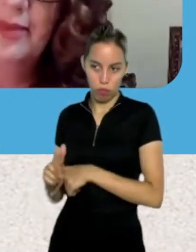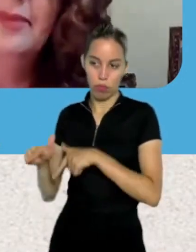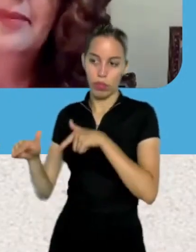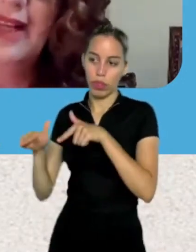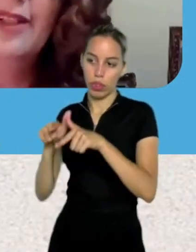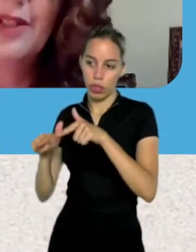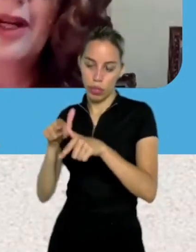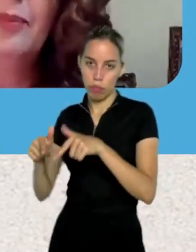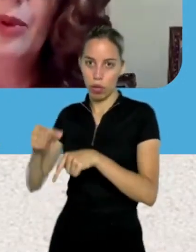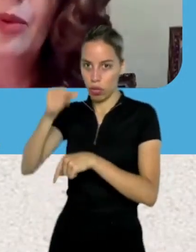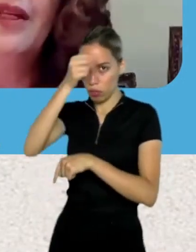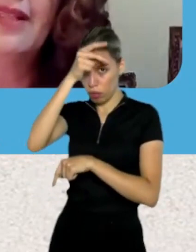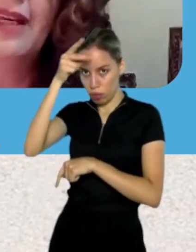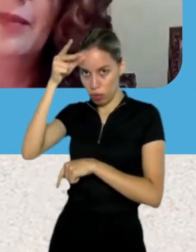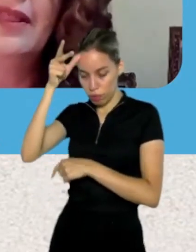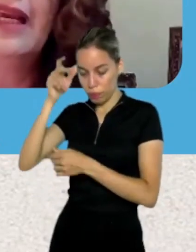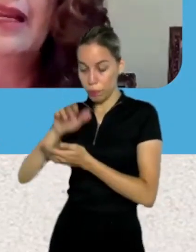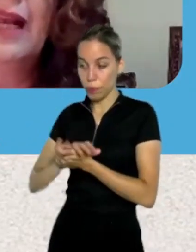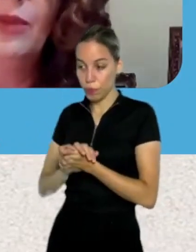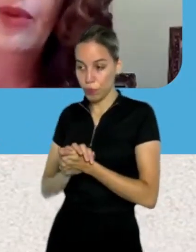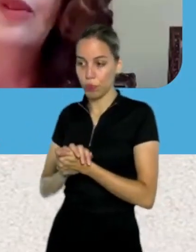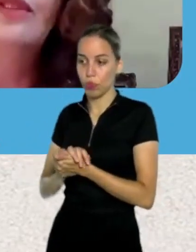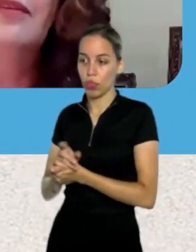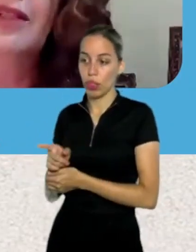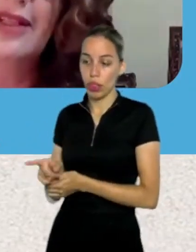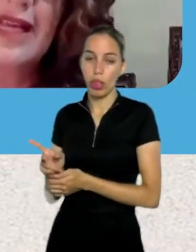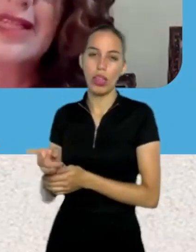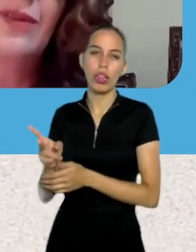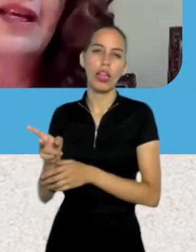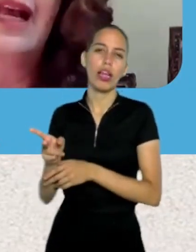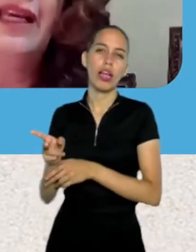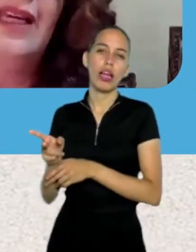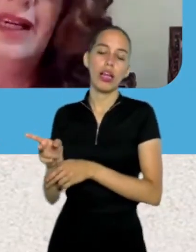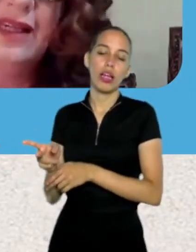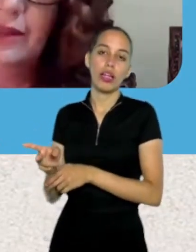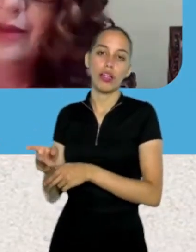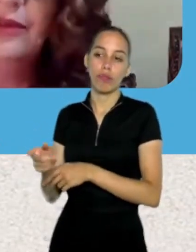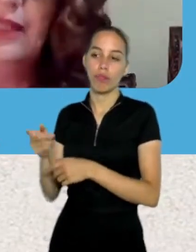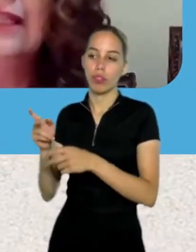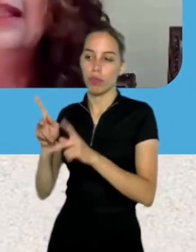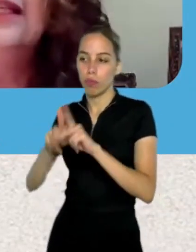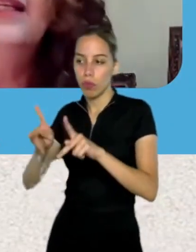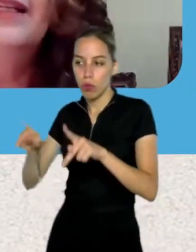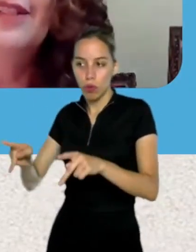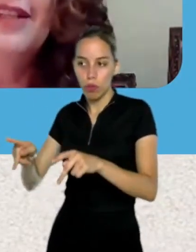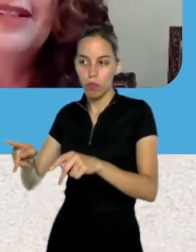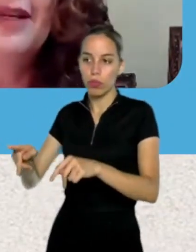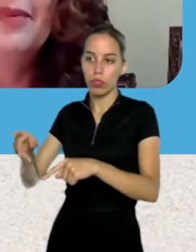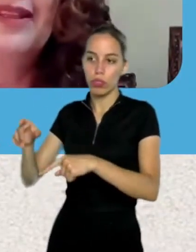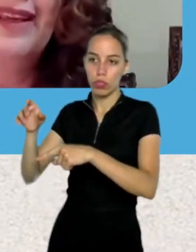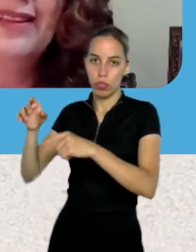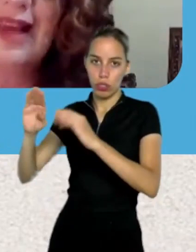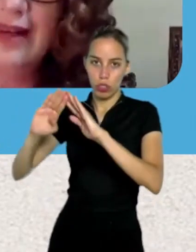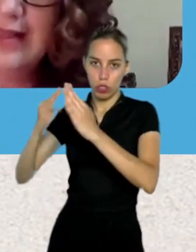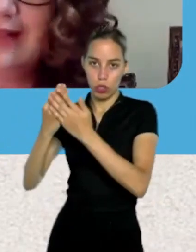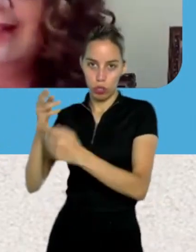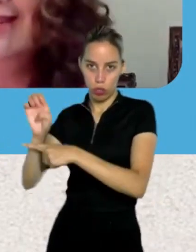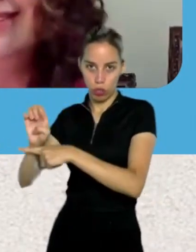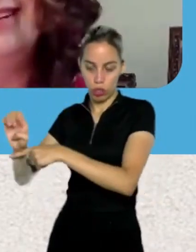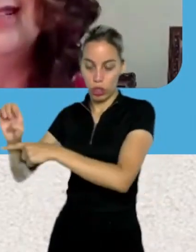professor, né, de escola pública sempre está aí na luta para valorização da carreira e tudo, né? A gente sempre tem que